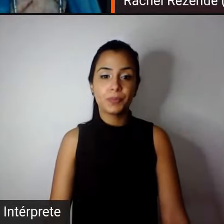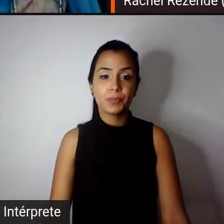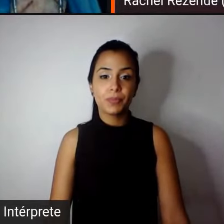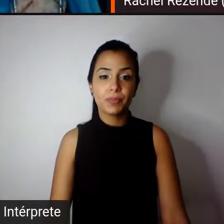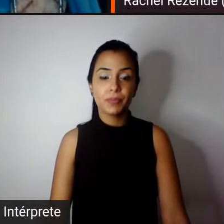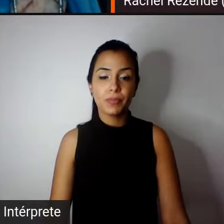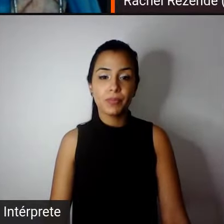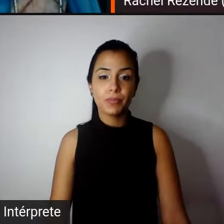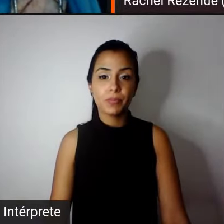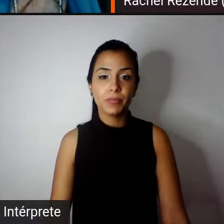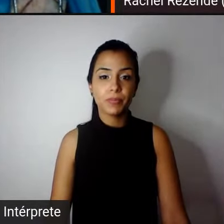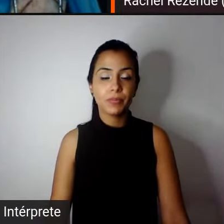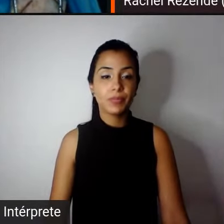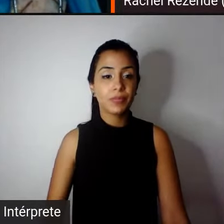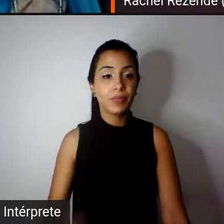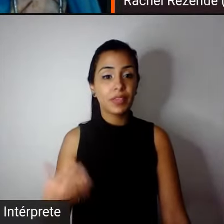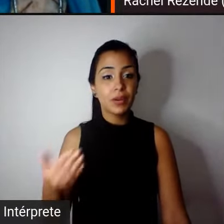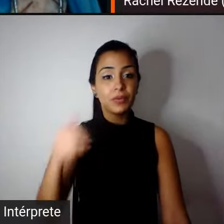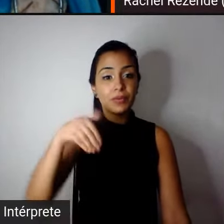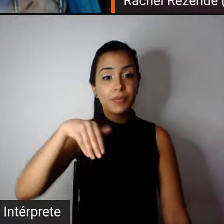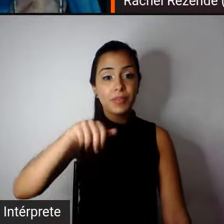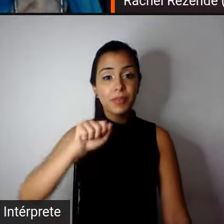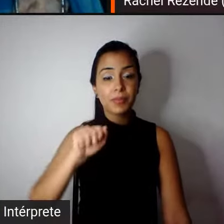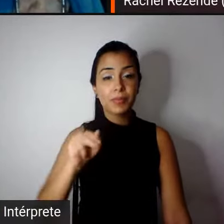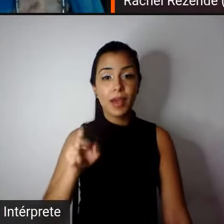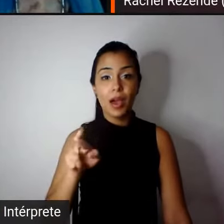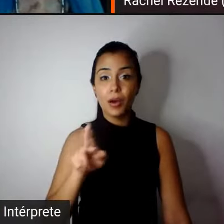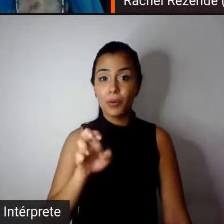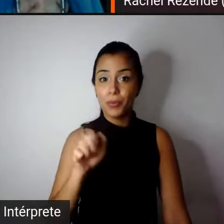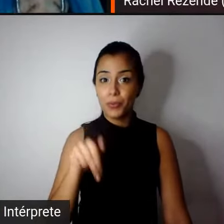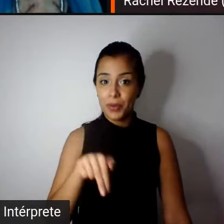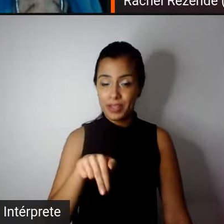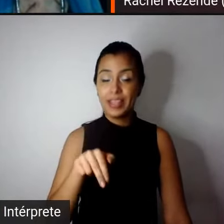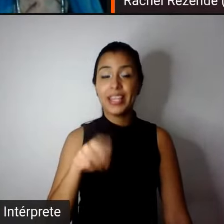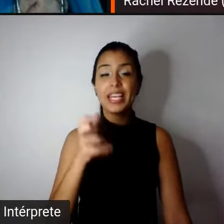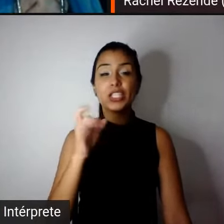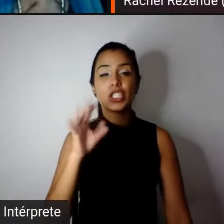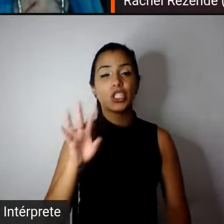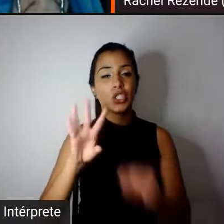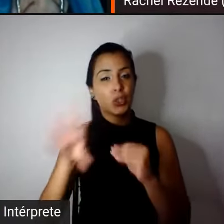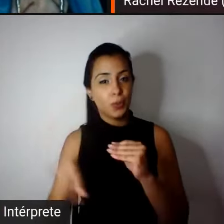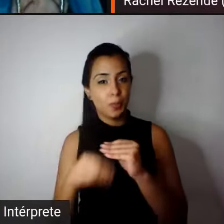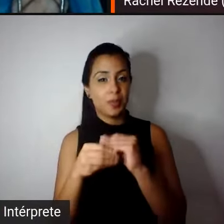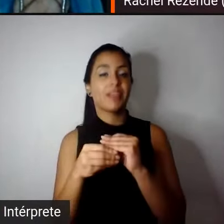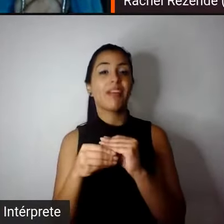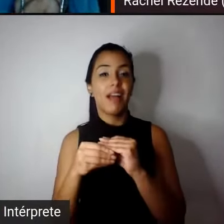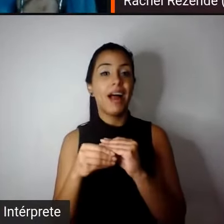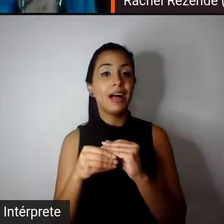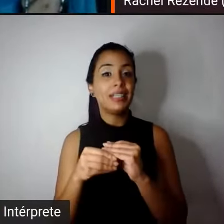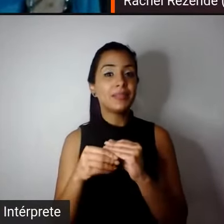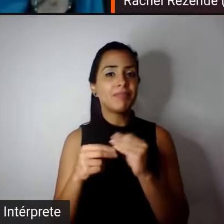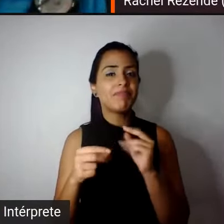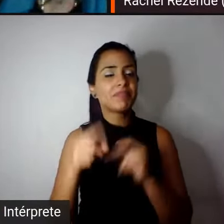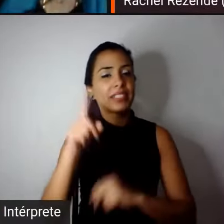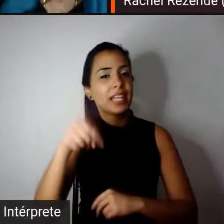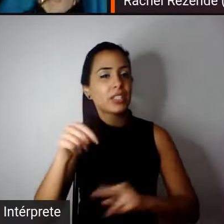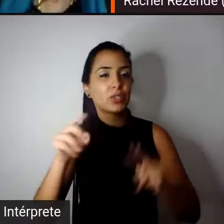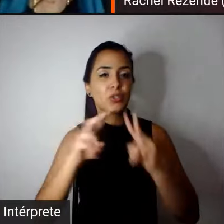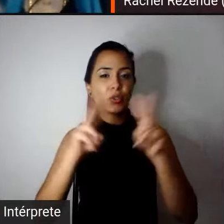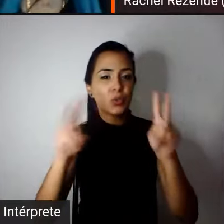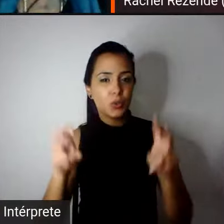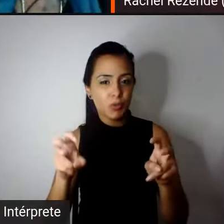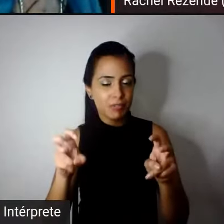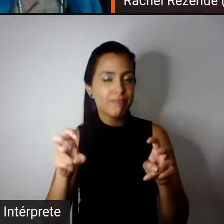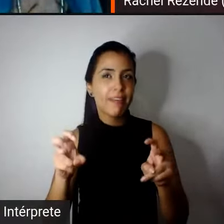Maureen, queria só, então, comentar essa empreitada epopeica, né, que foi